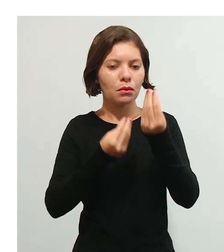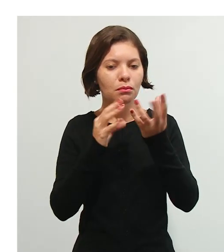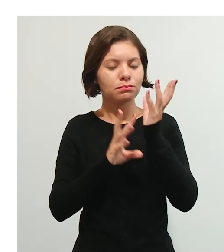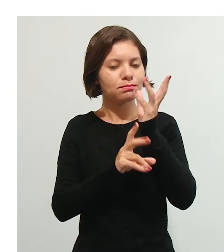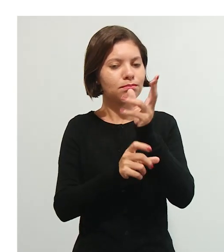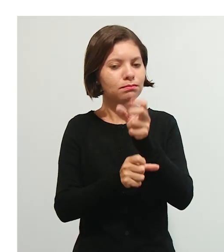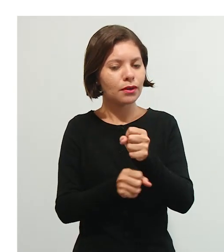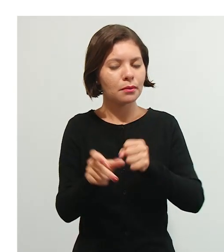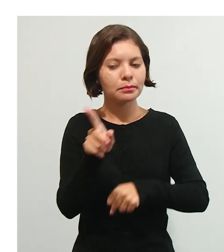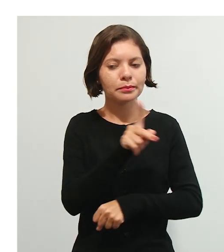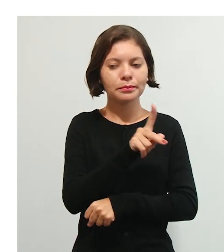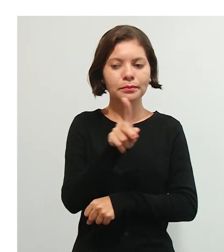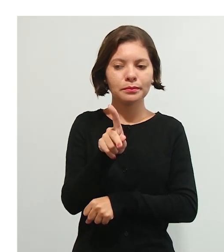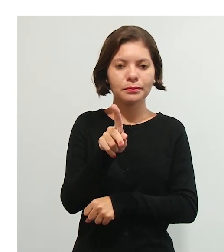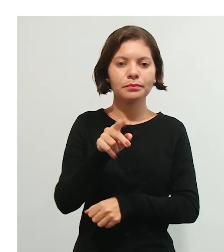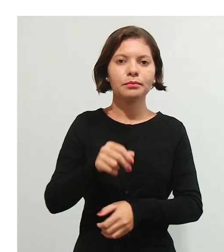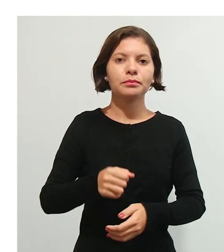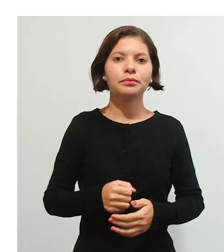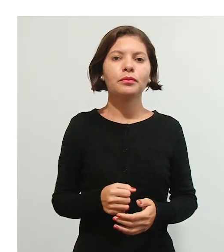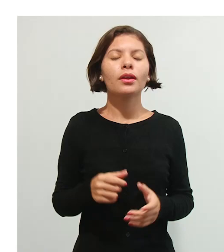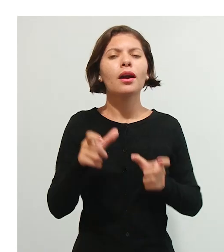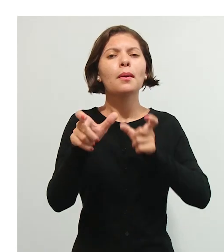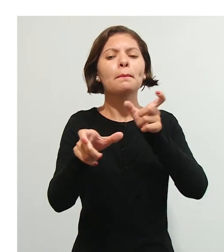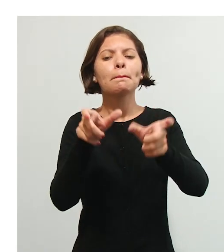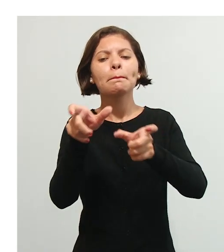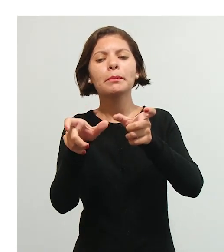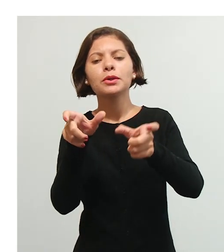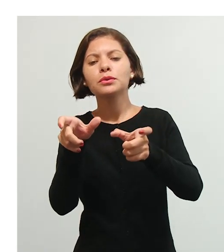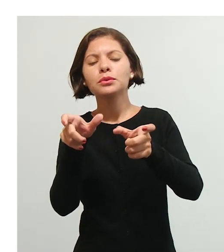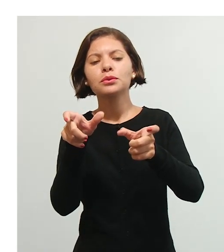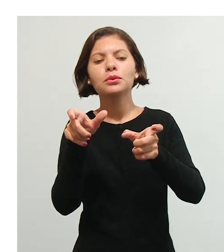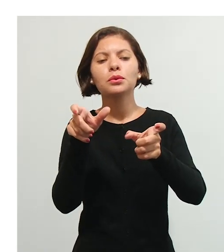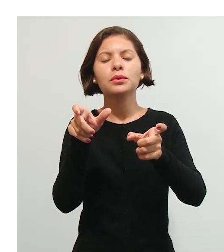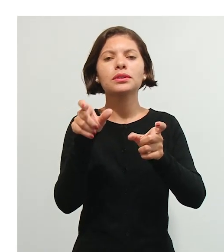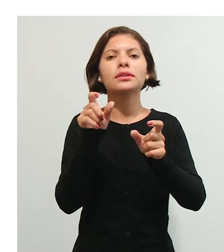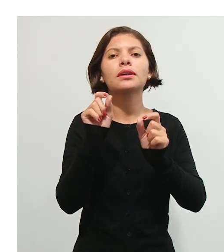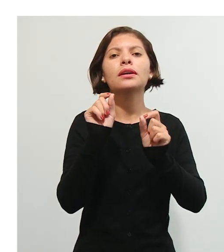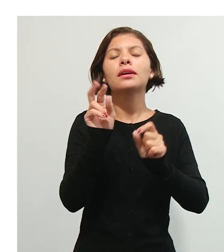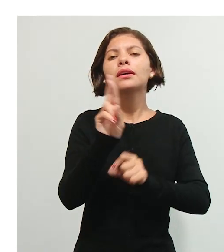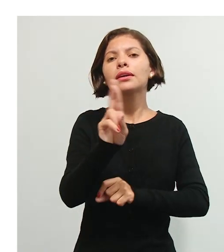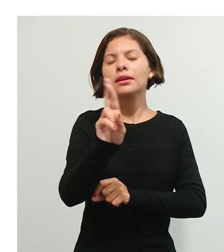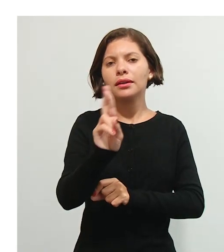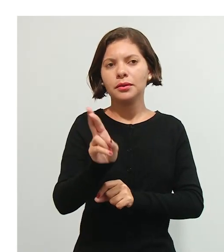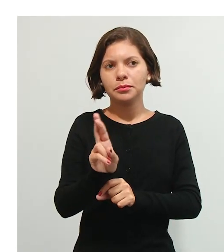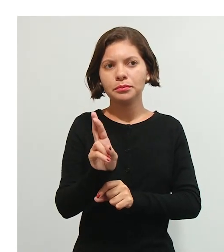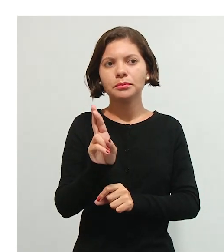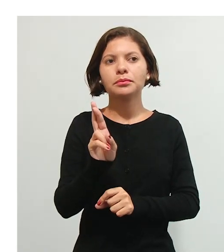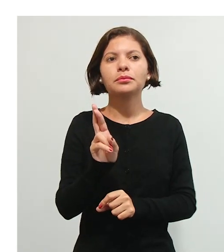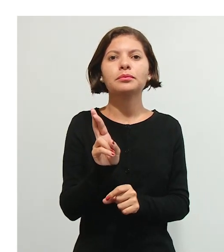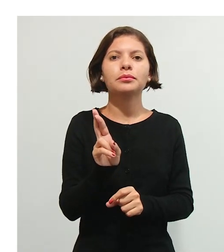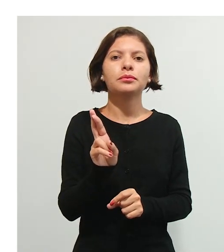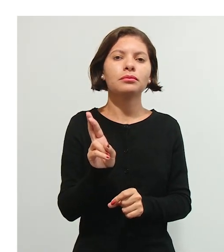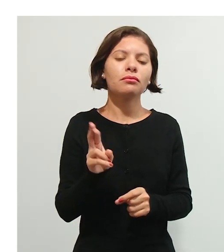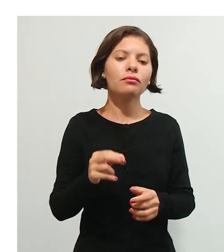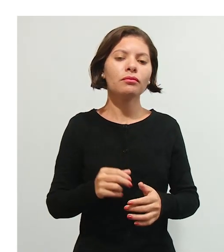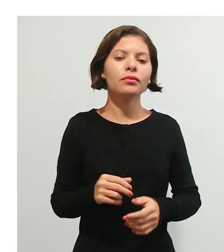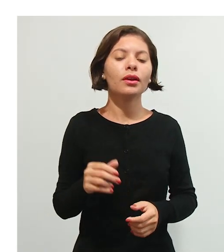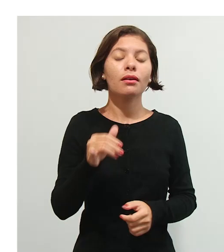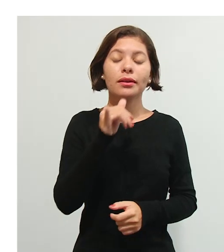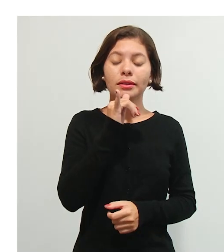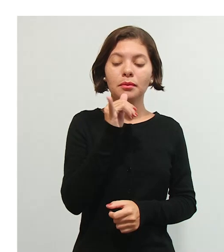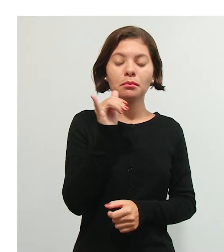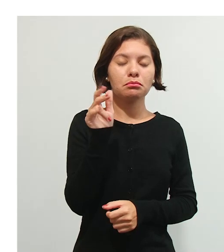revisado pelo tutor o público alvo desse questionário por exemplo poderá